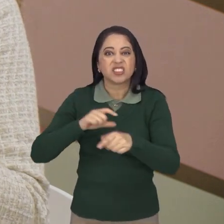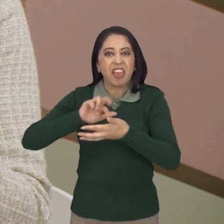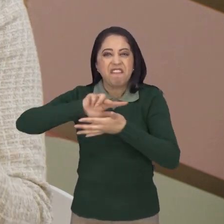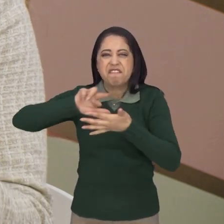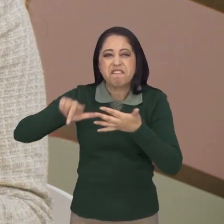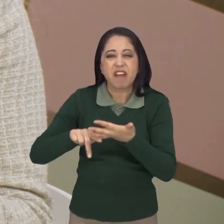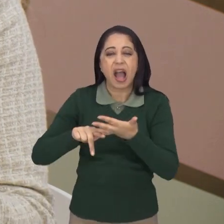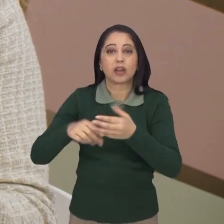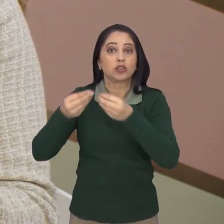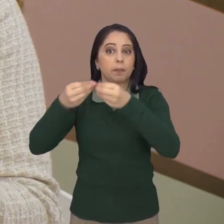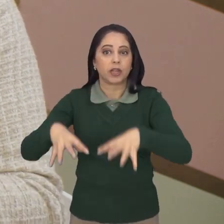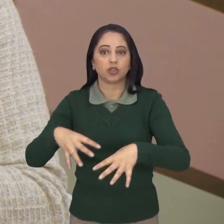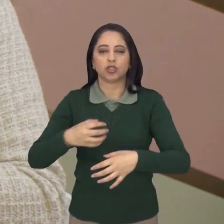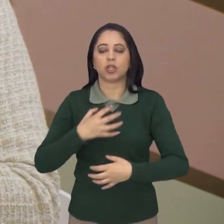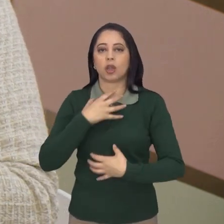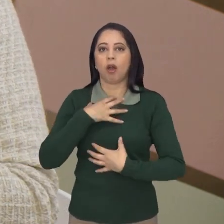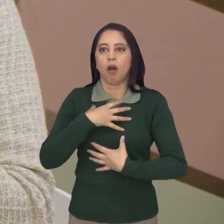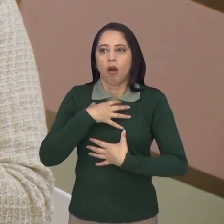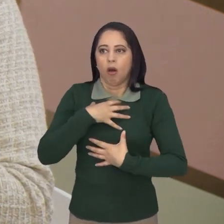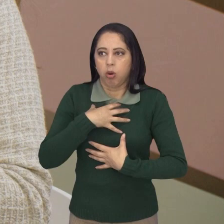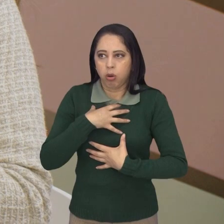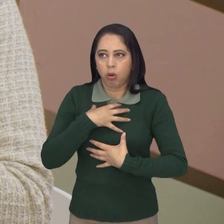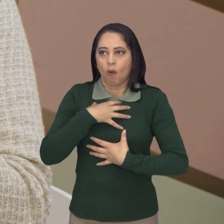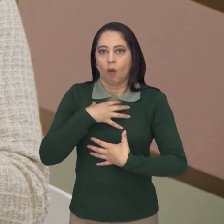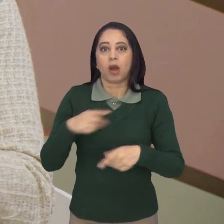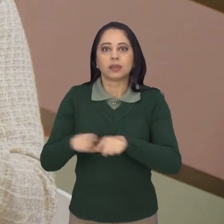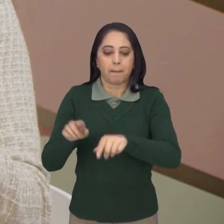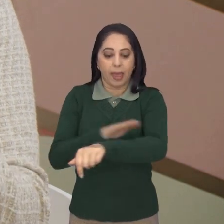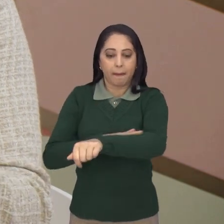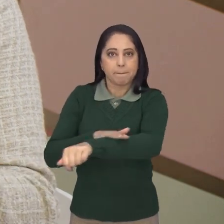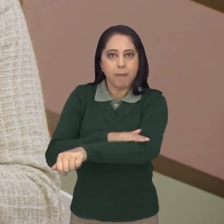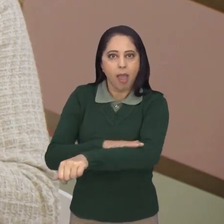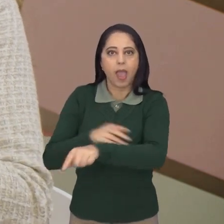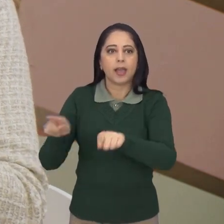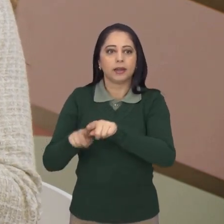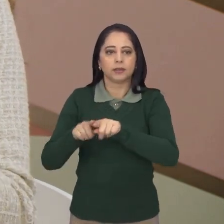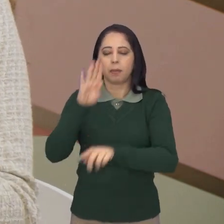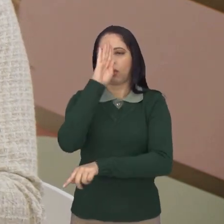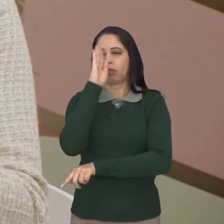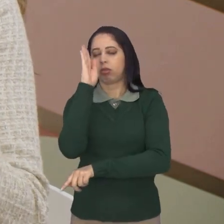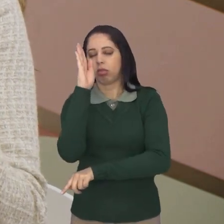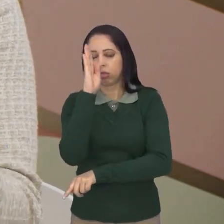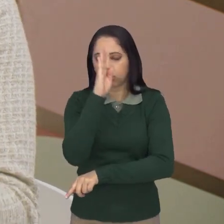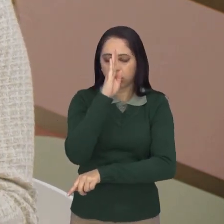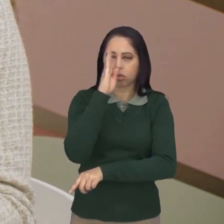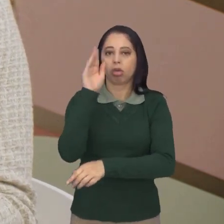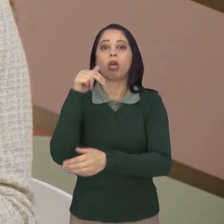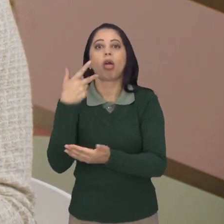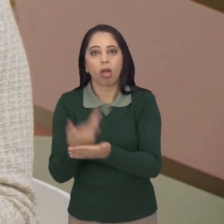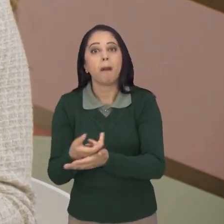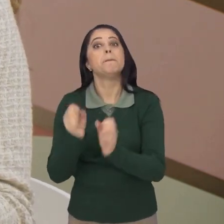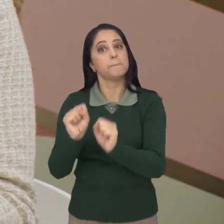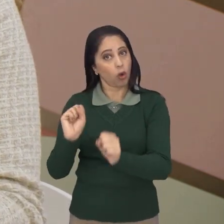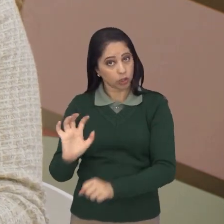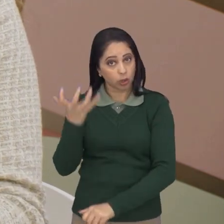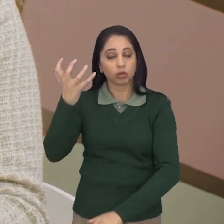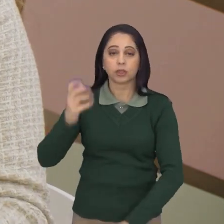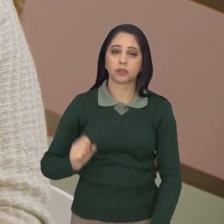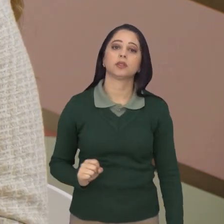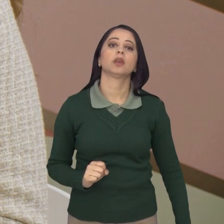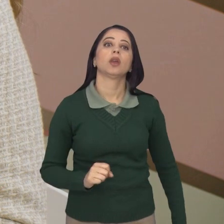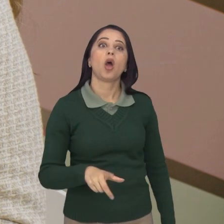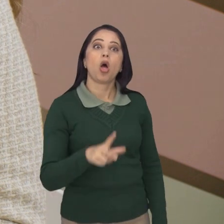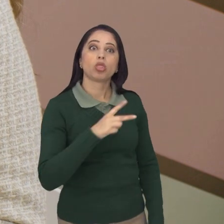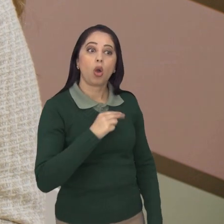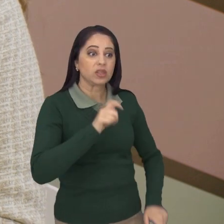sistemas, respiratório, pele, até perda de consciência, edema de glote, reações mais graves que podem acontecer.